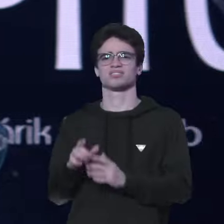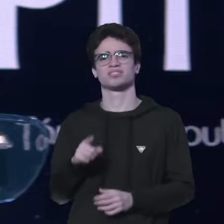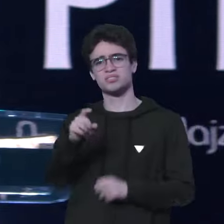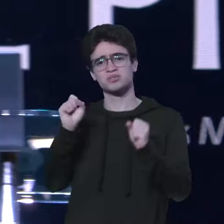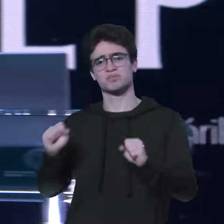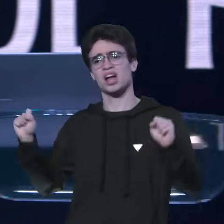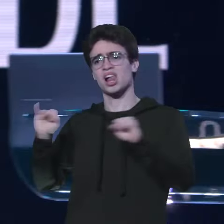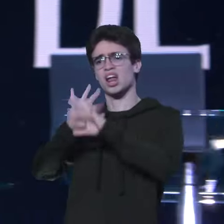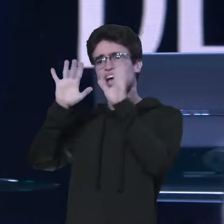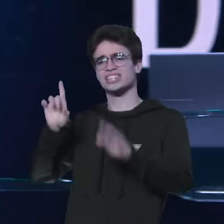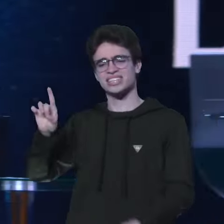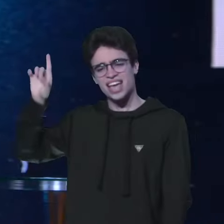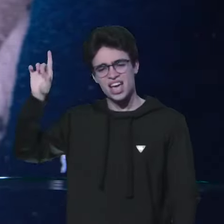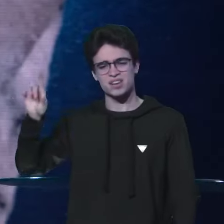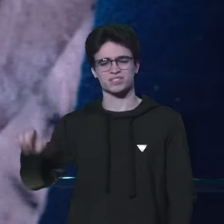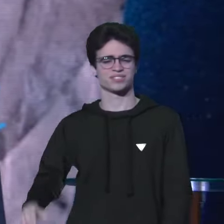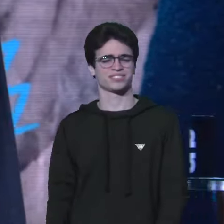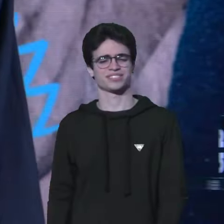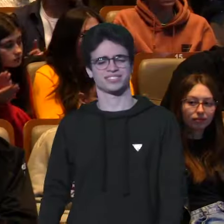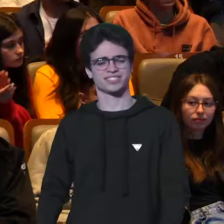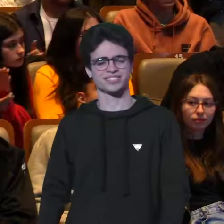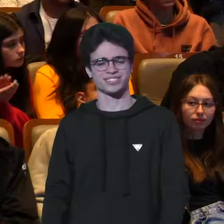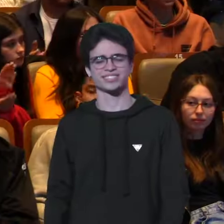a Deus?